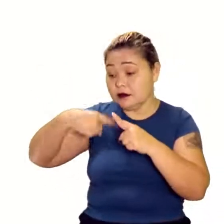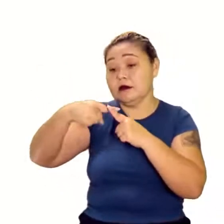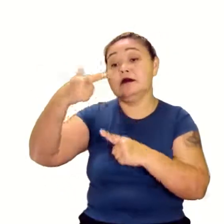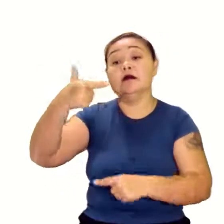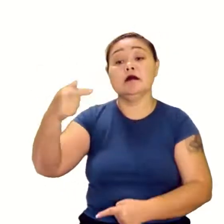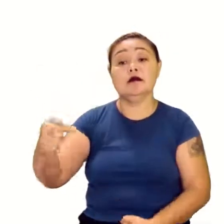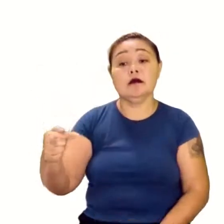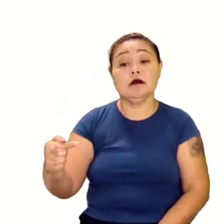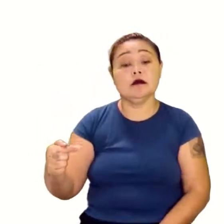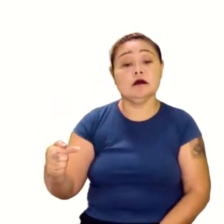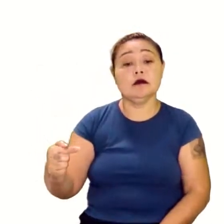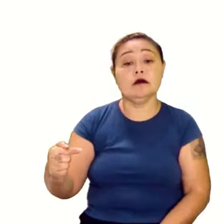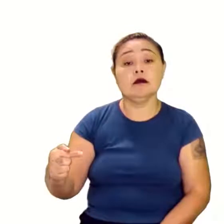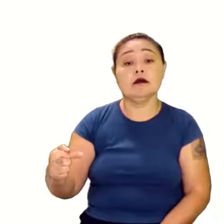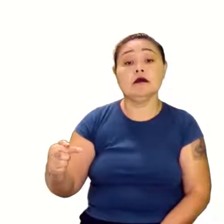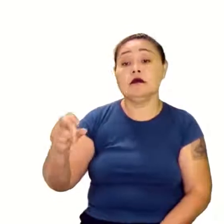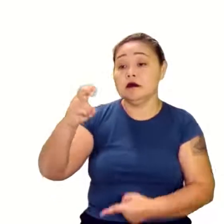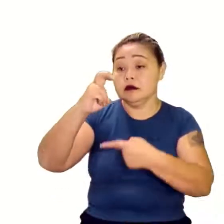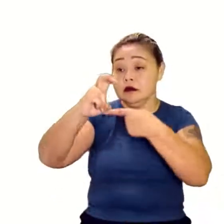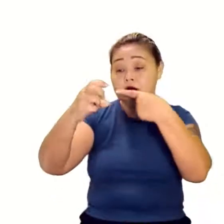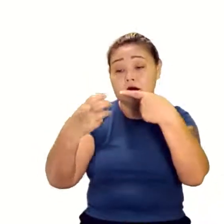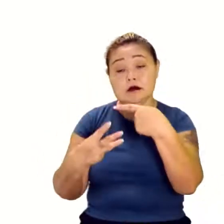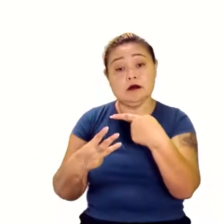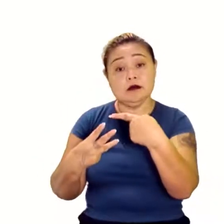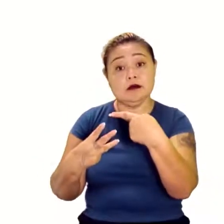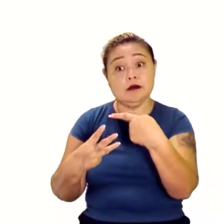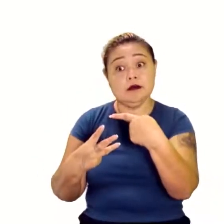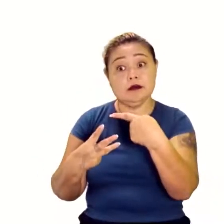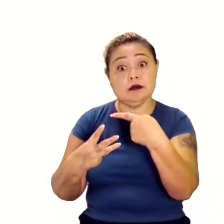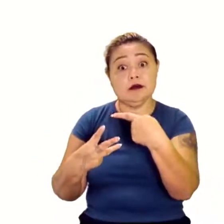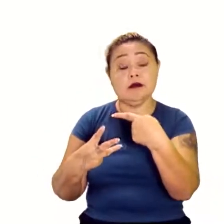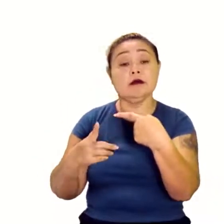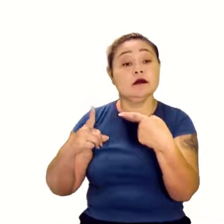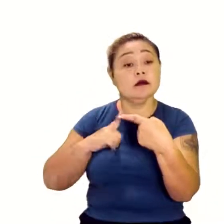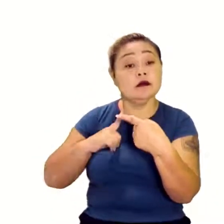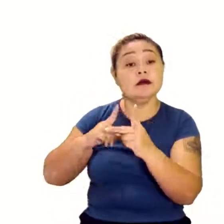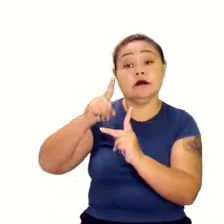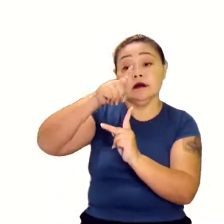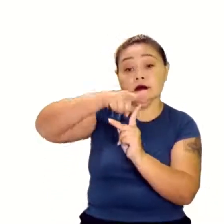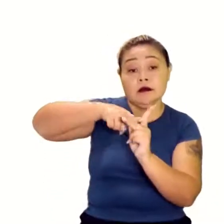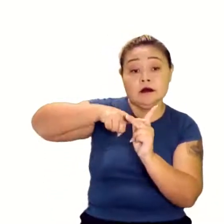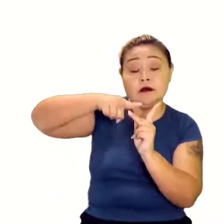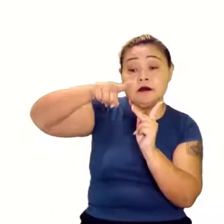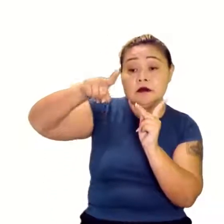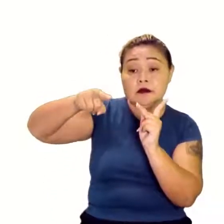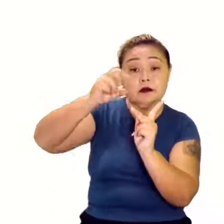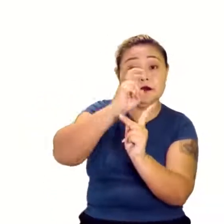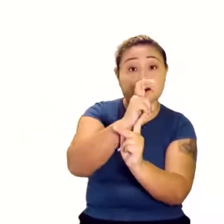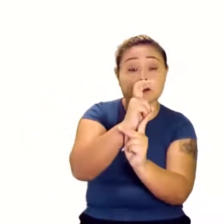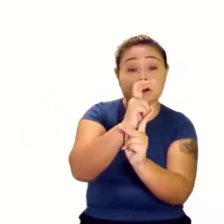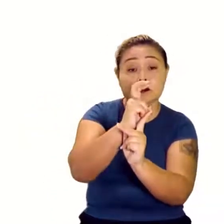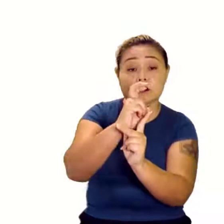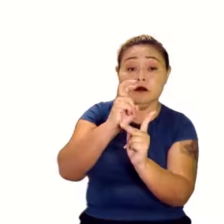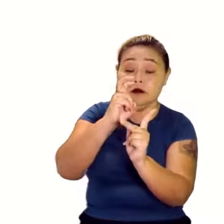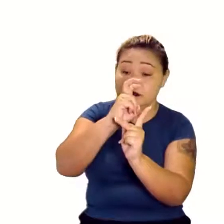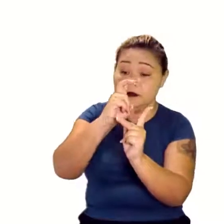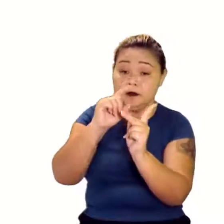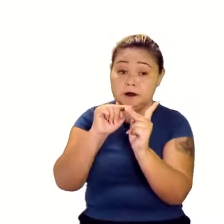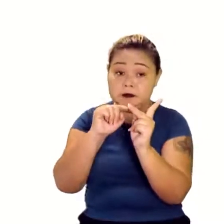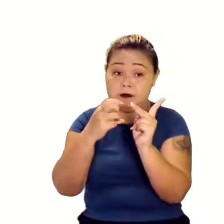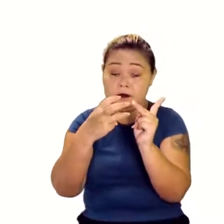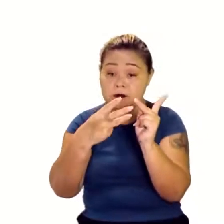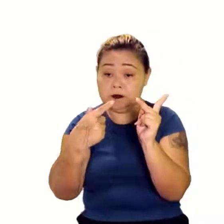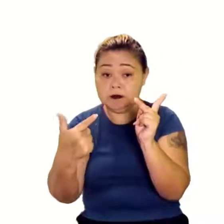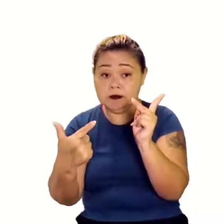9, 27. 5 terços. E temos aqui também raiz quinta, podemos fazer separadinho. Raiz quinta